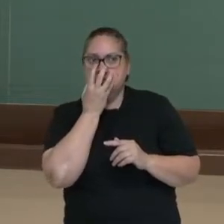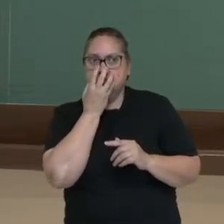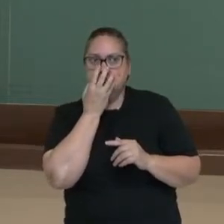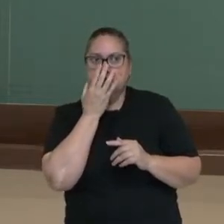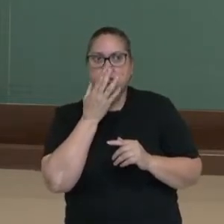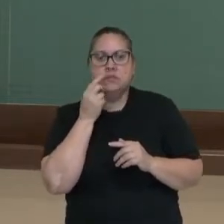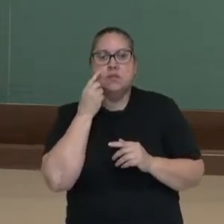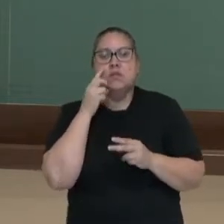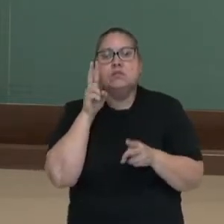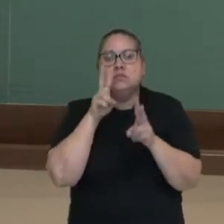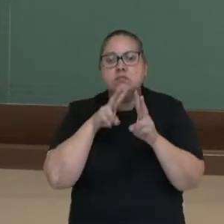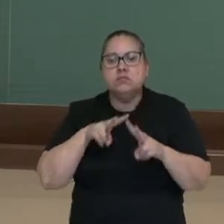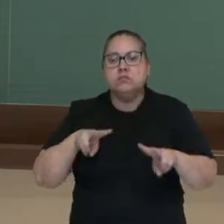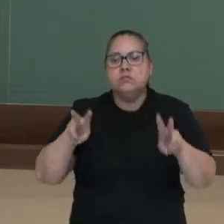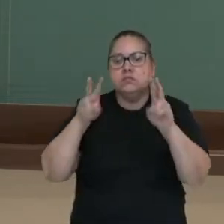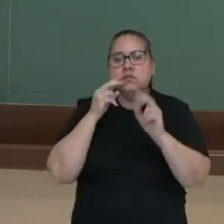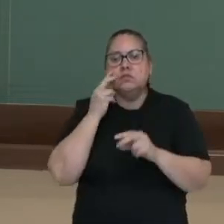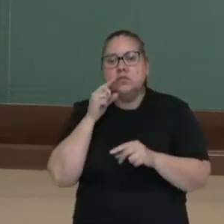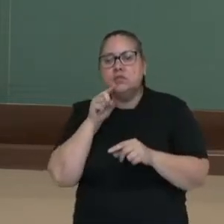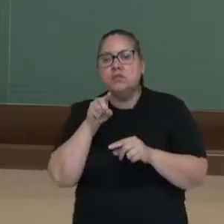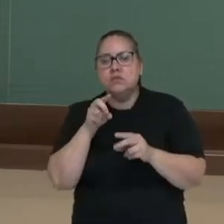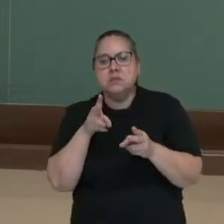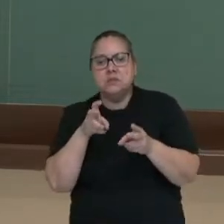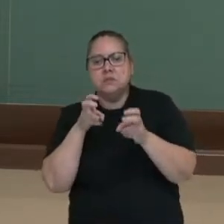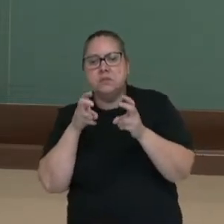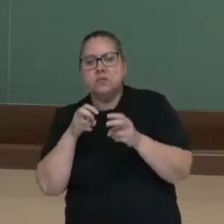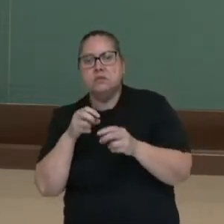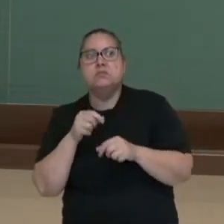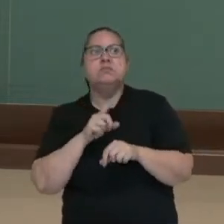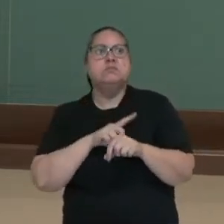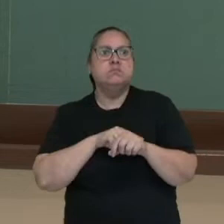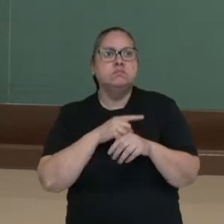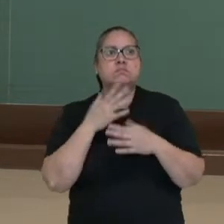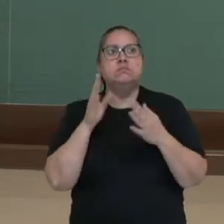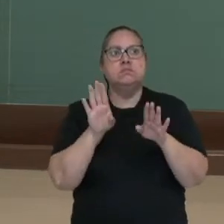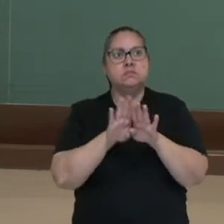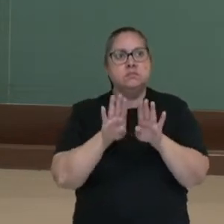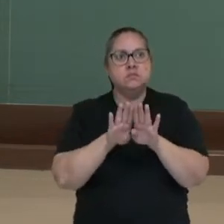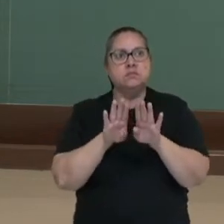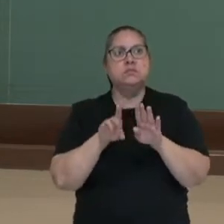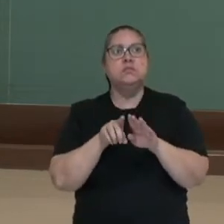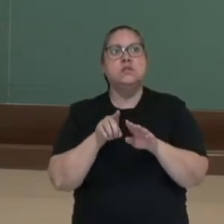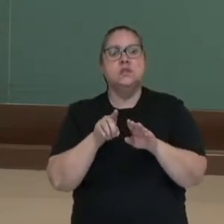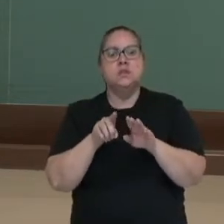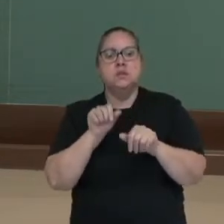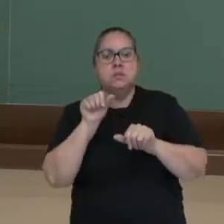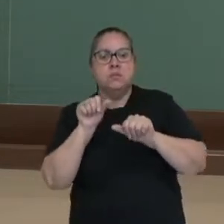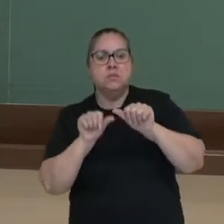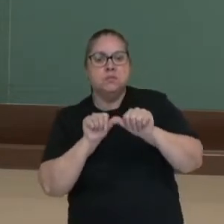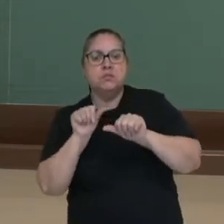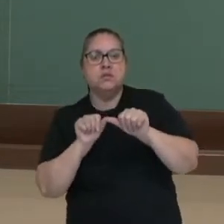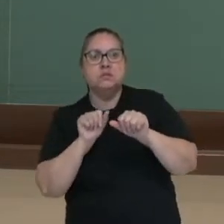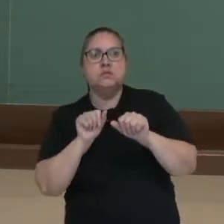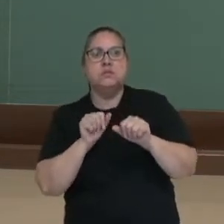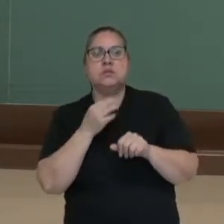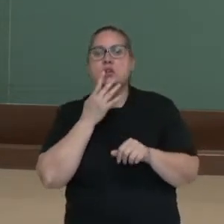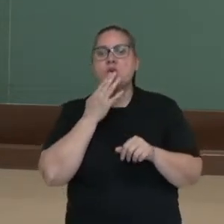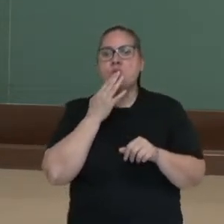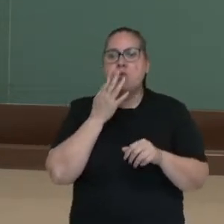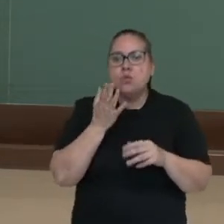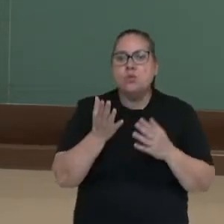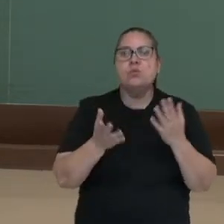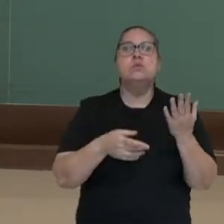que visualmente ali a gente identifica em muitos momentos também essa alteração, tanto na cor,